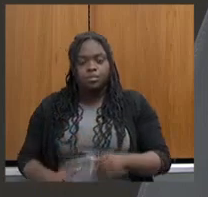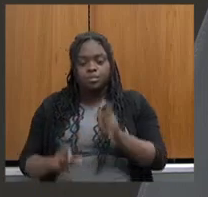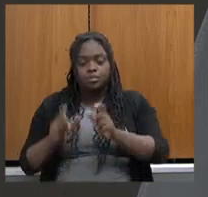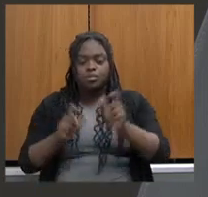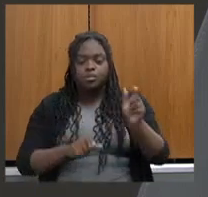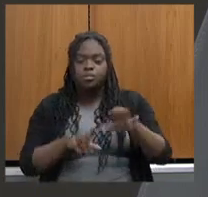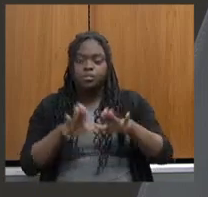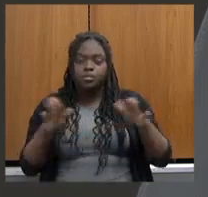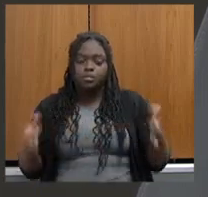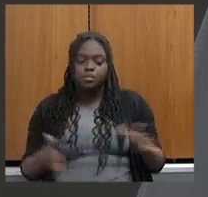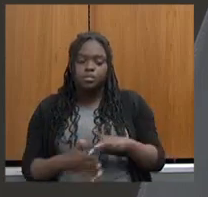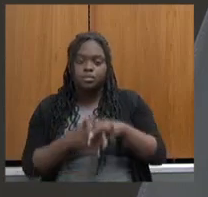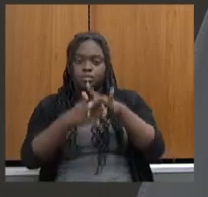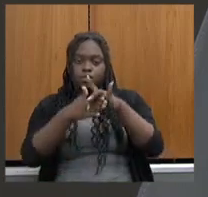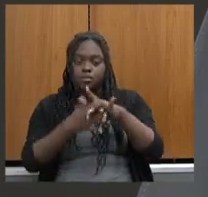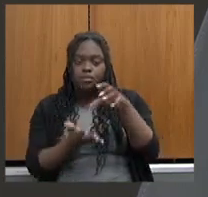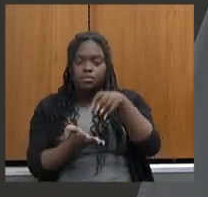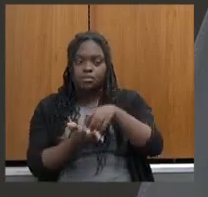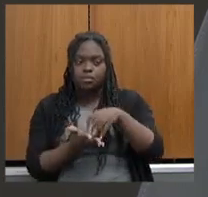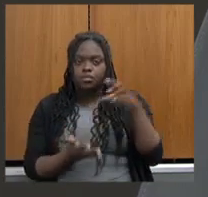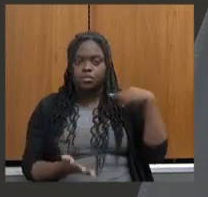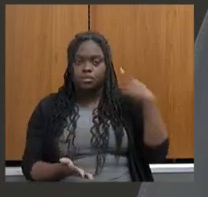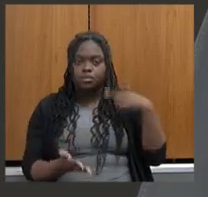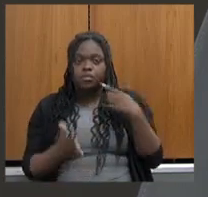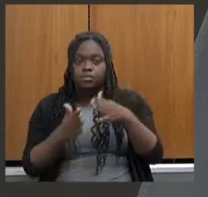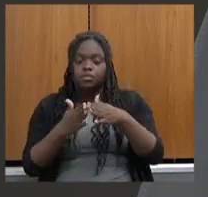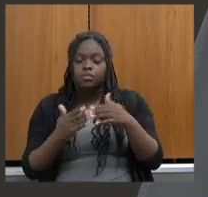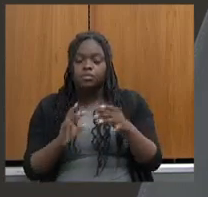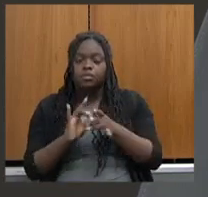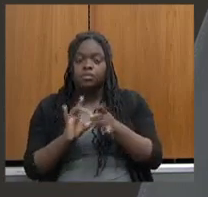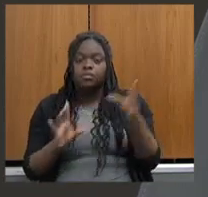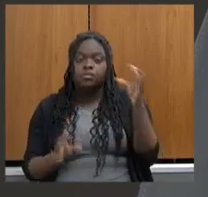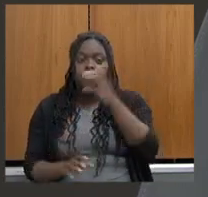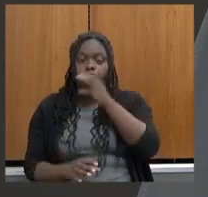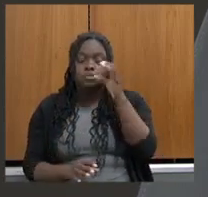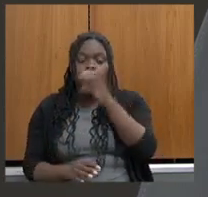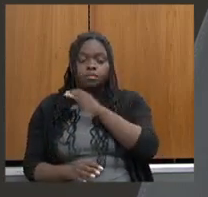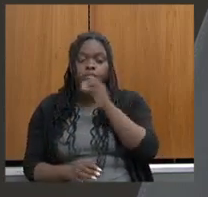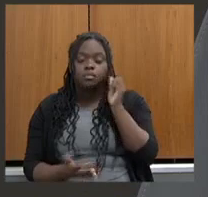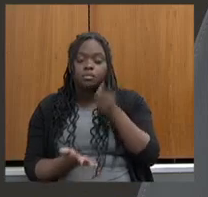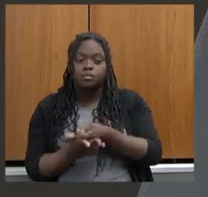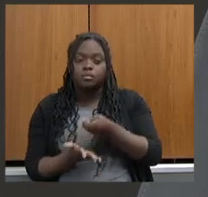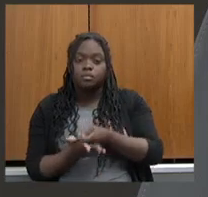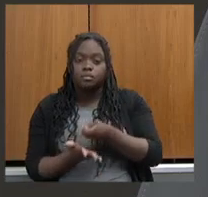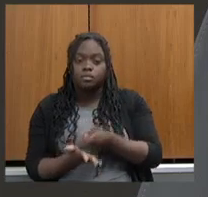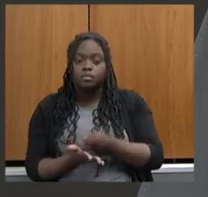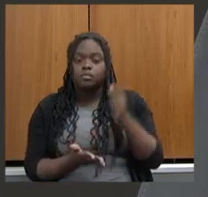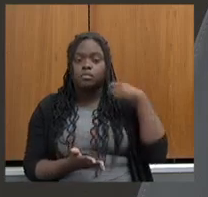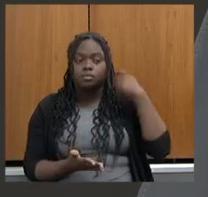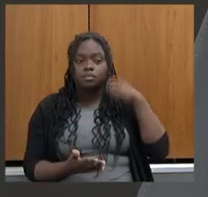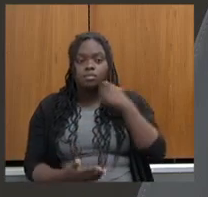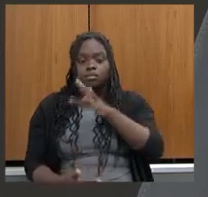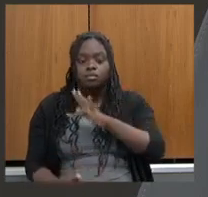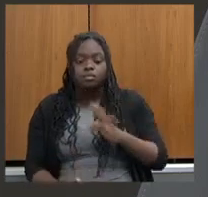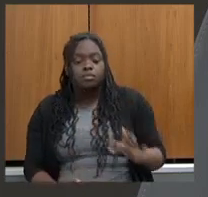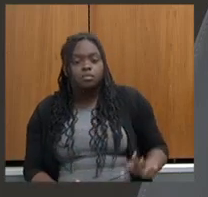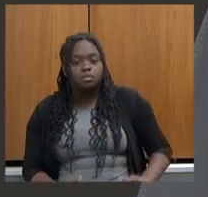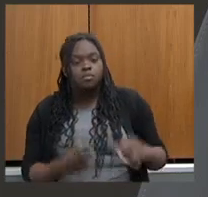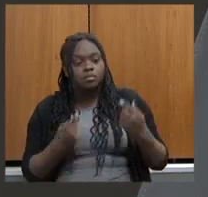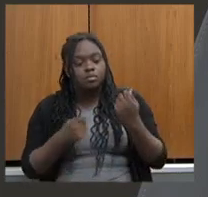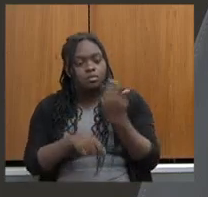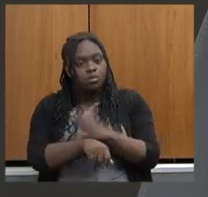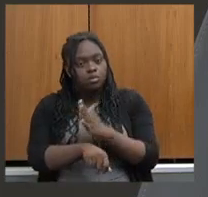e líderes da Câmara dos Deputados pedindo de providências para com urgência de forma vigorosa cobraram ao Senado Federal o exercício de competência